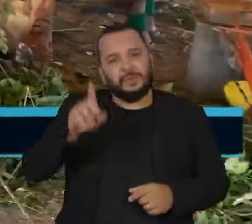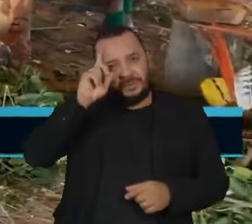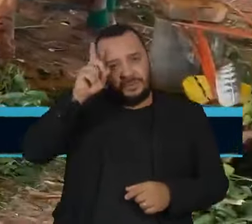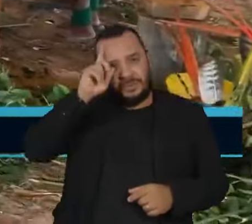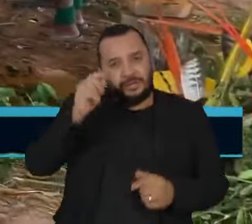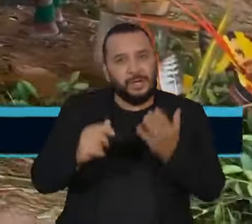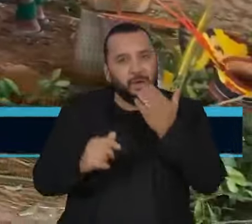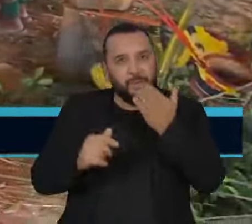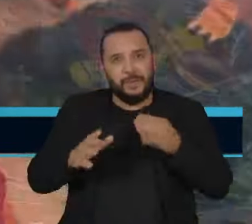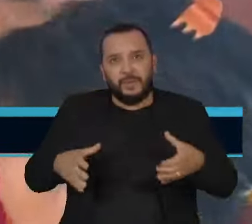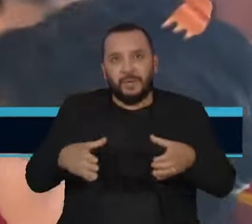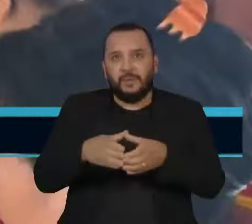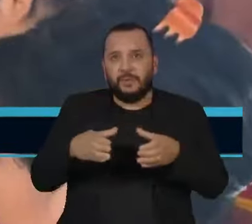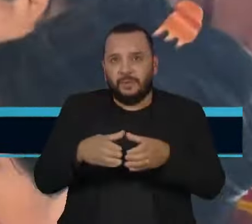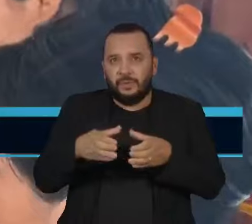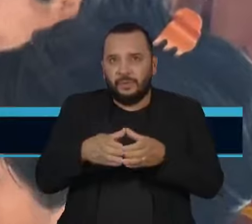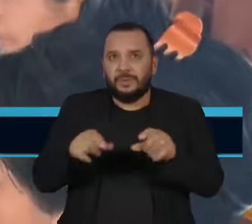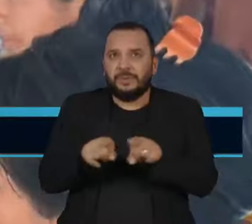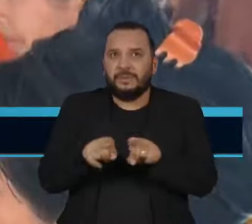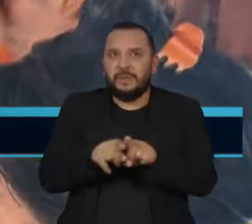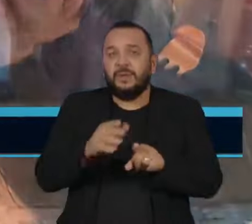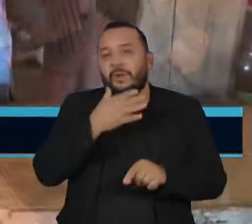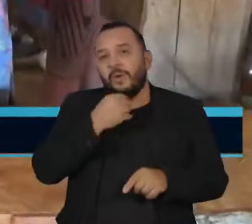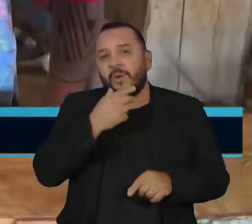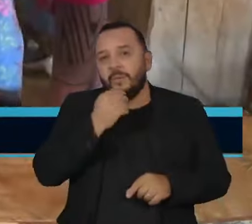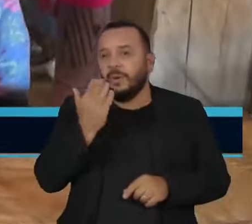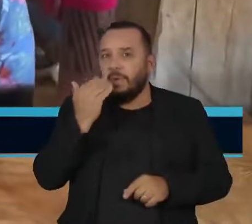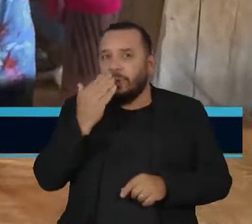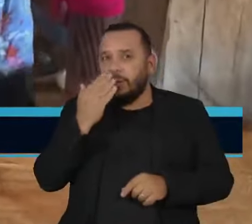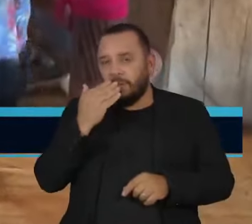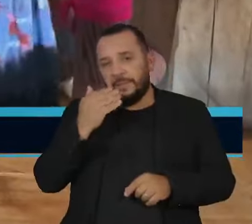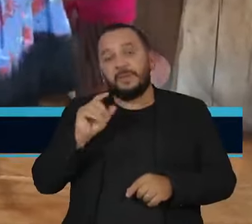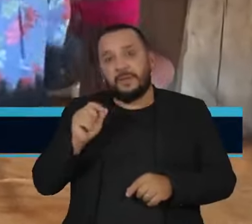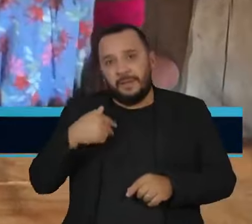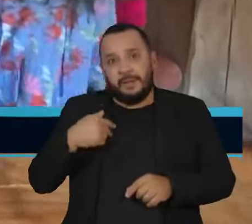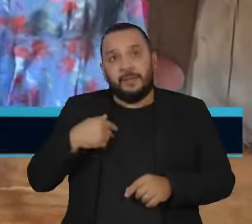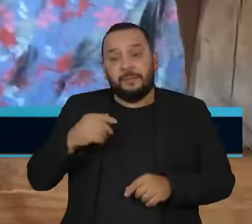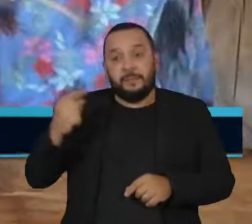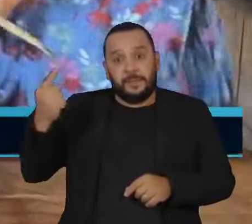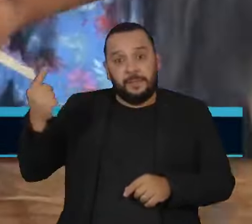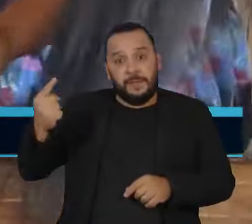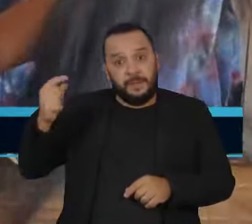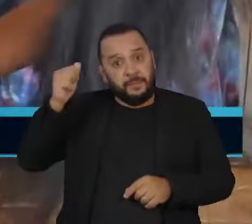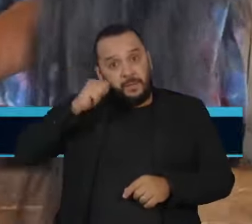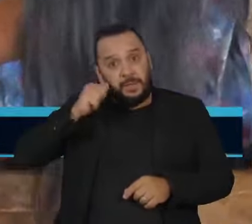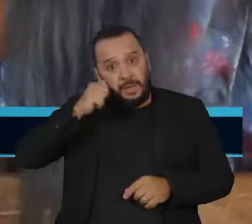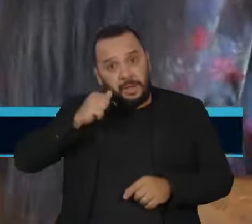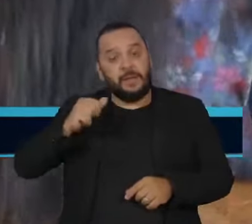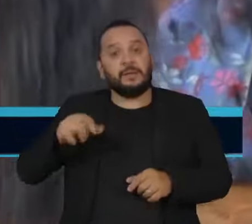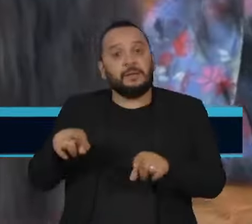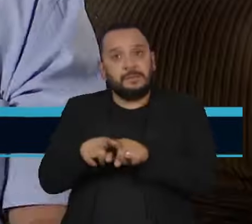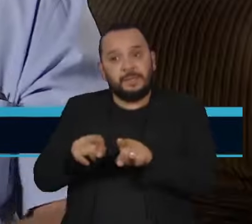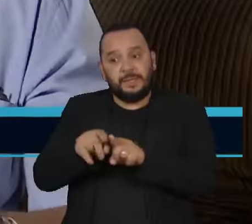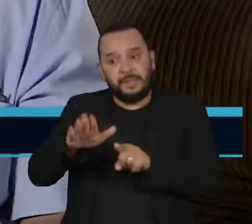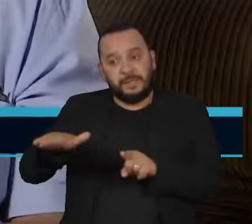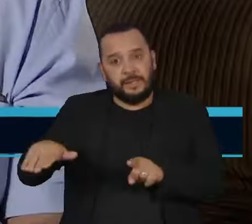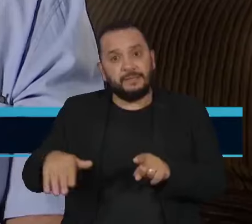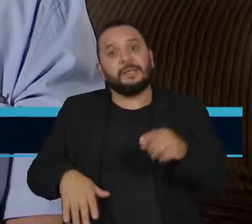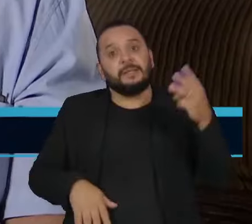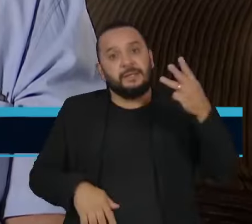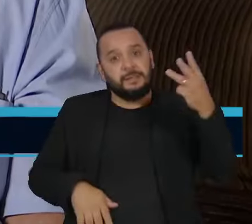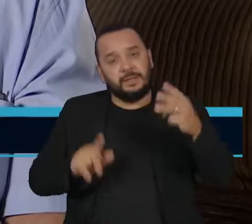refeições são coletivas e os homens só comem depois das crianças e das mulheres. O quanto a